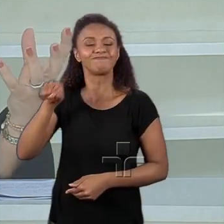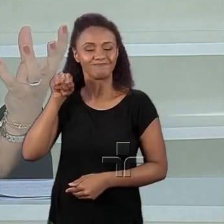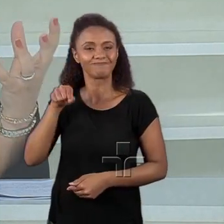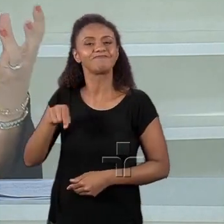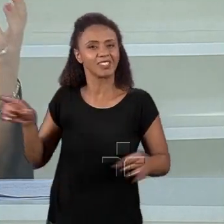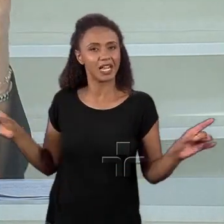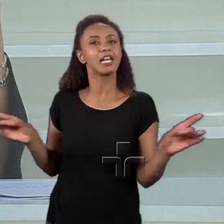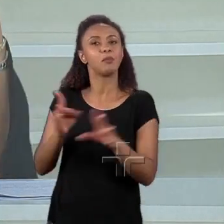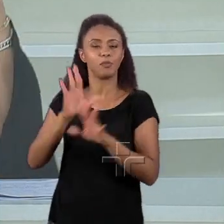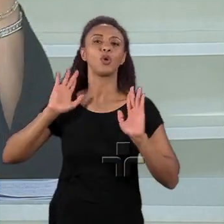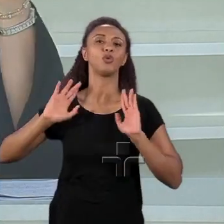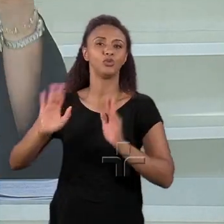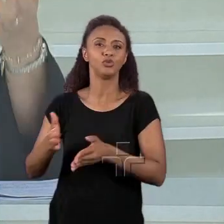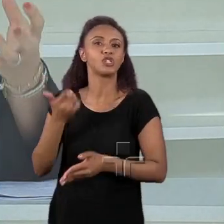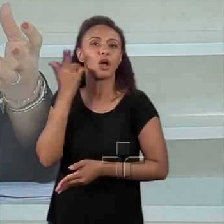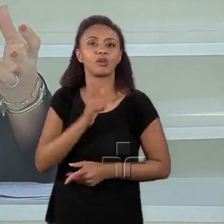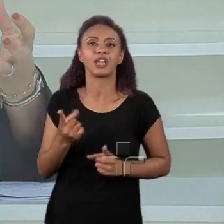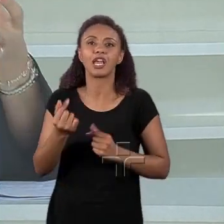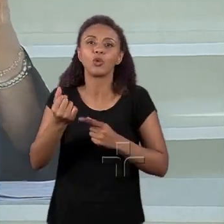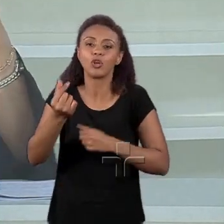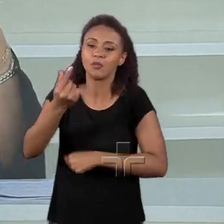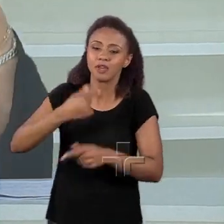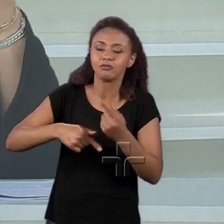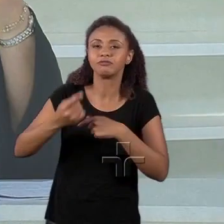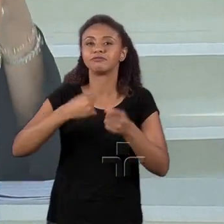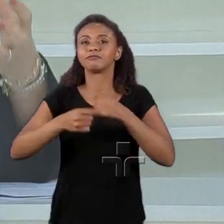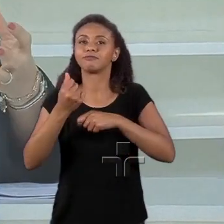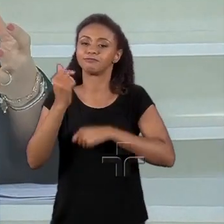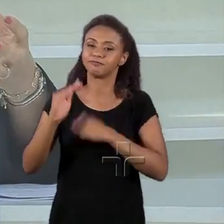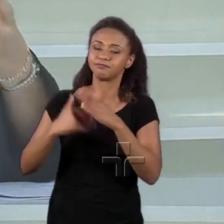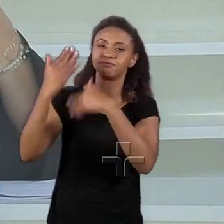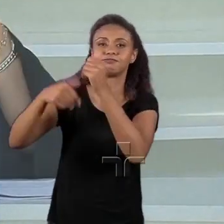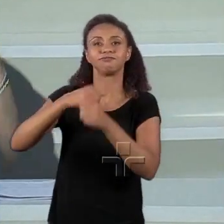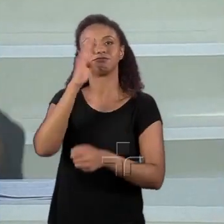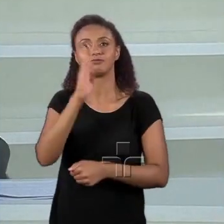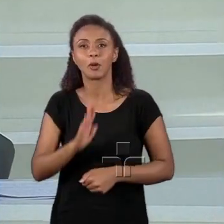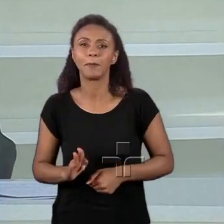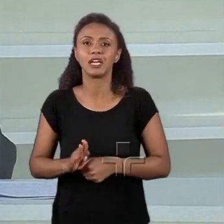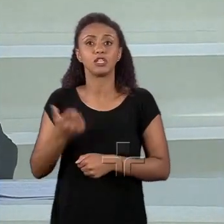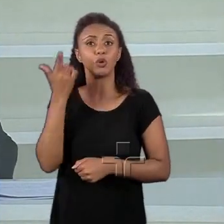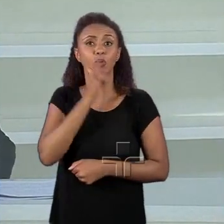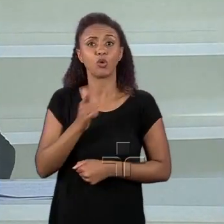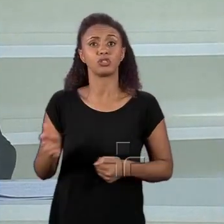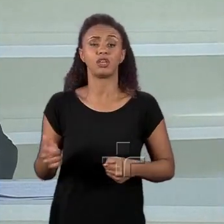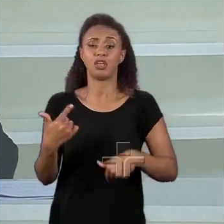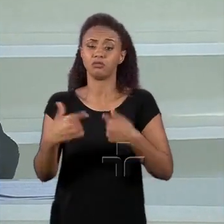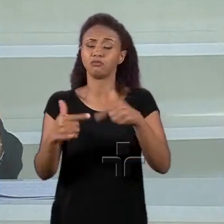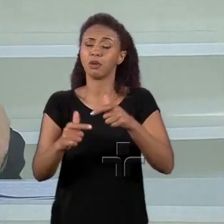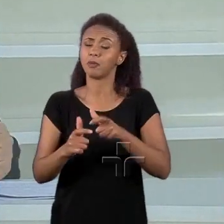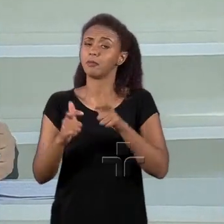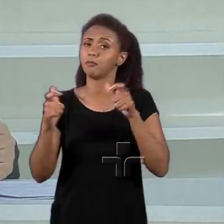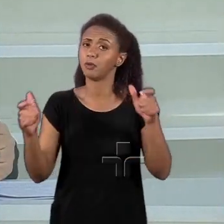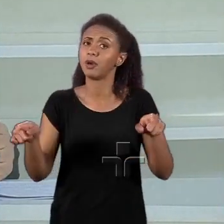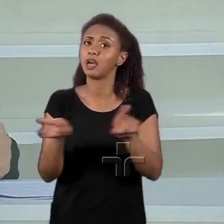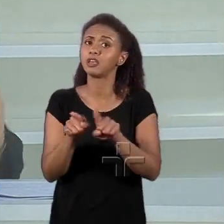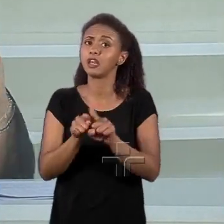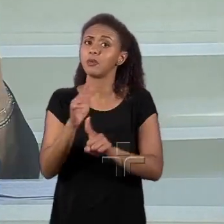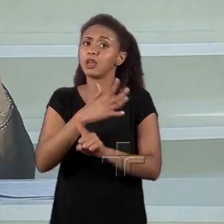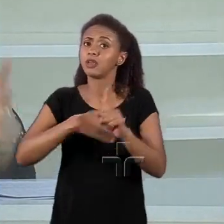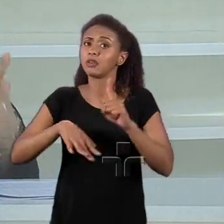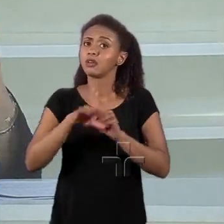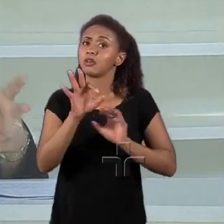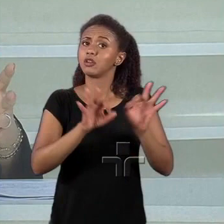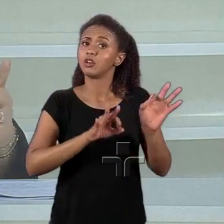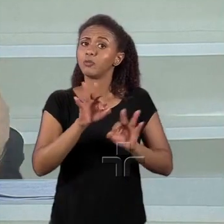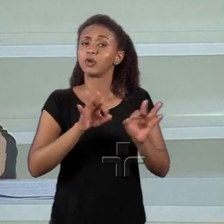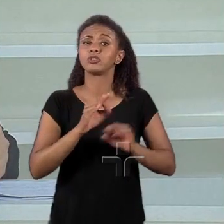equilibrar a economia, fazer o Brasil voltar a crescer, gerar empregos e manter e avançar os programas sociais que são